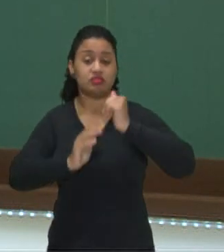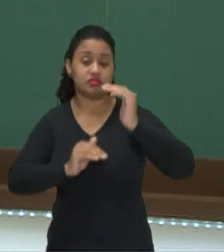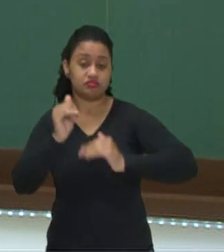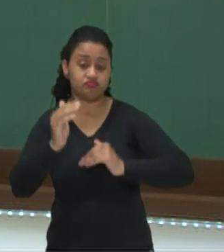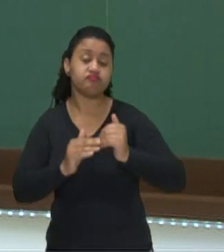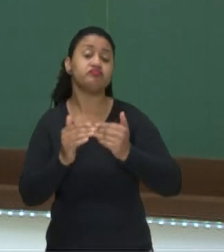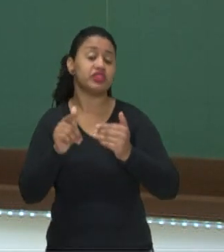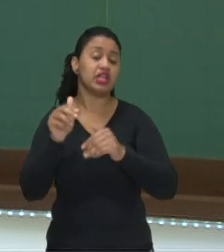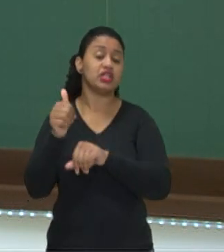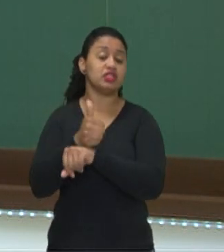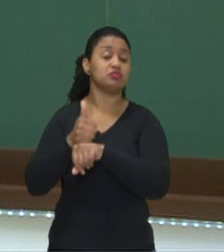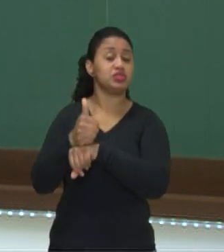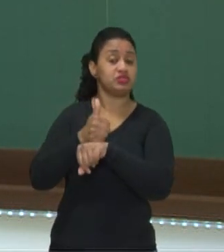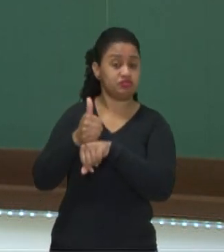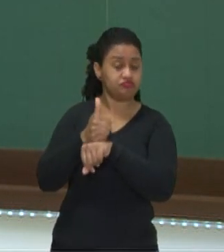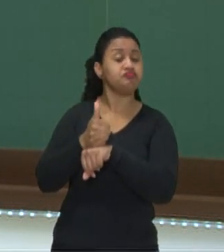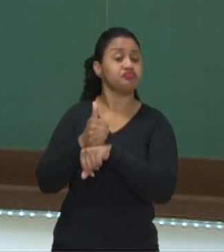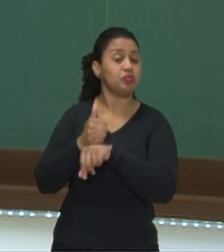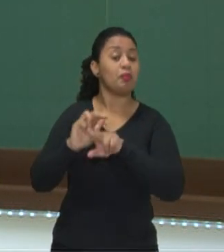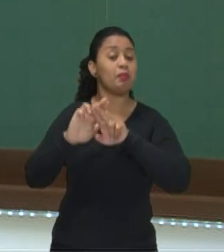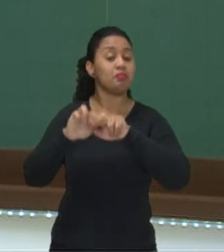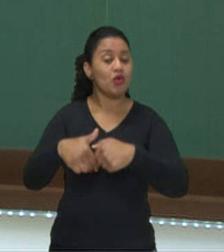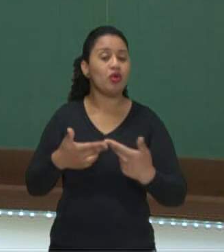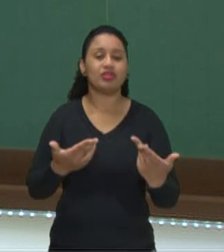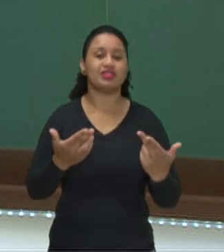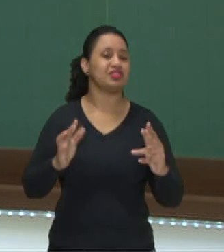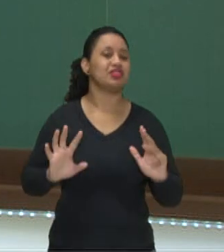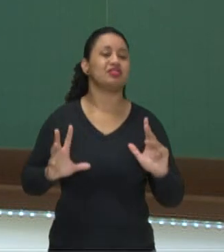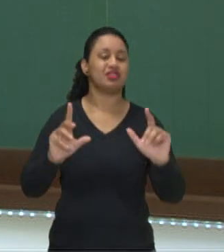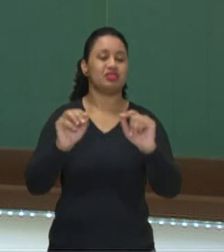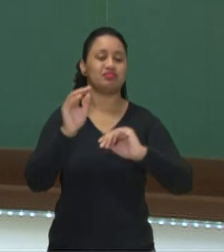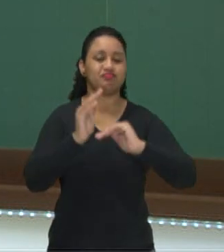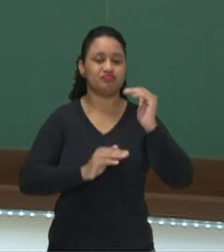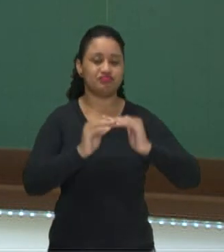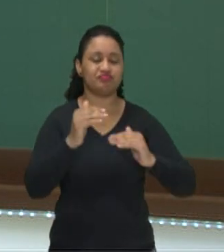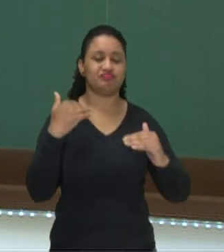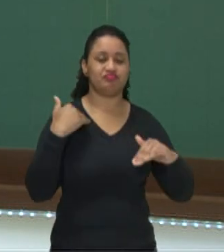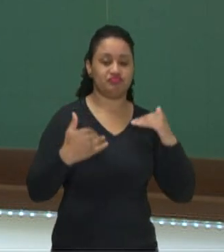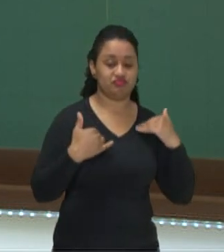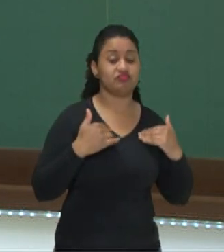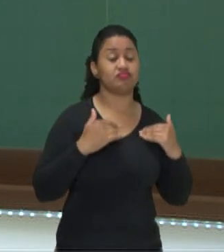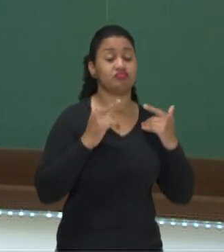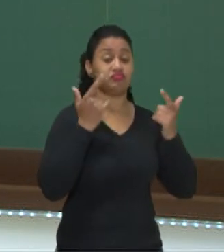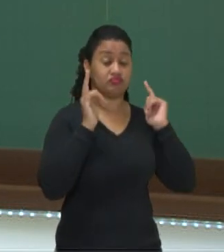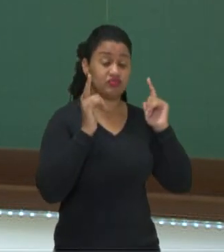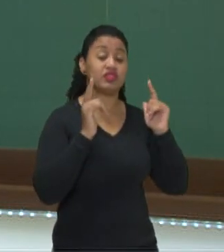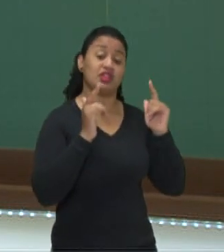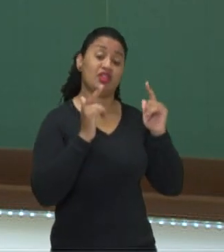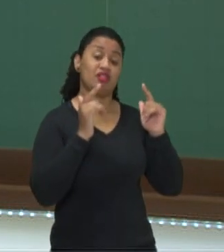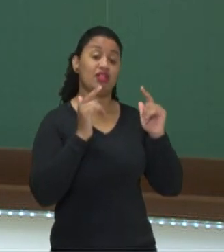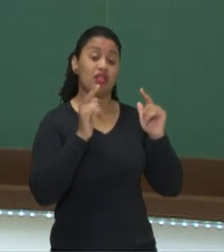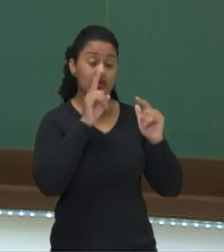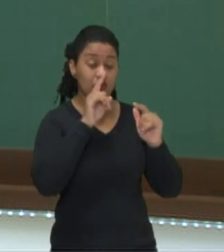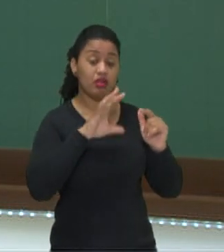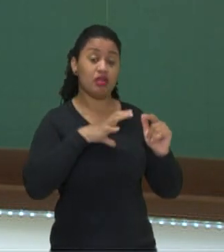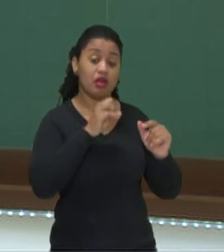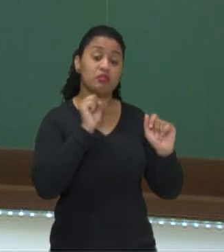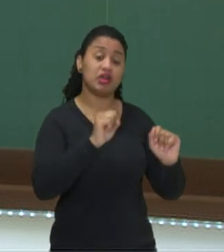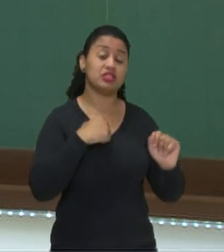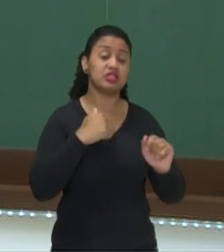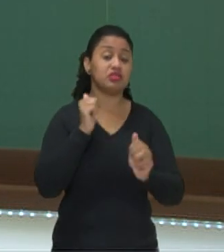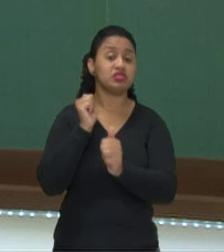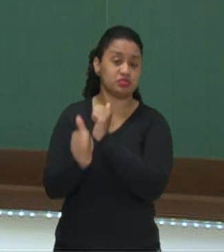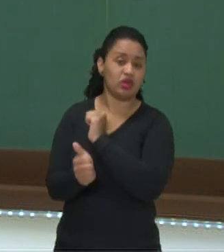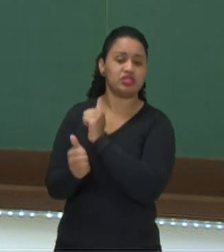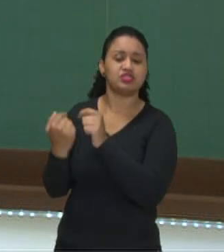são atletas profissionais. Por isso que nem toda prática corporal de aventura pode ser considerada um esporte de